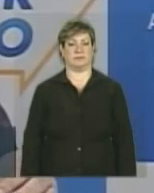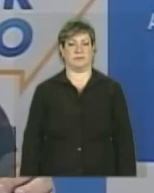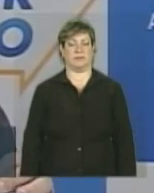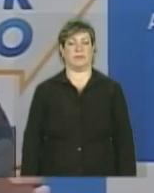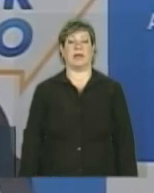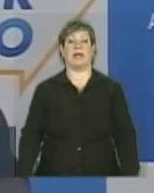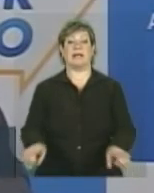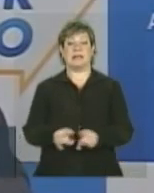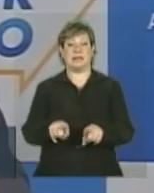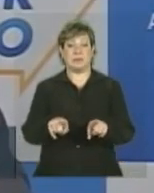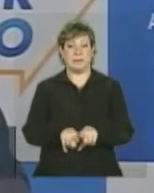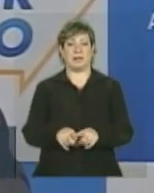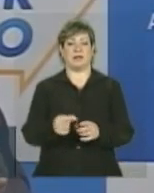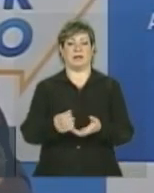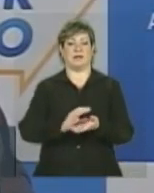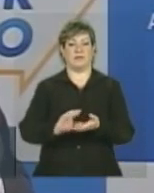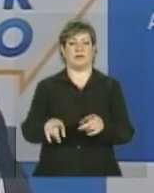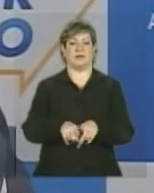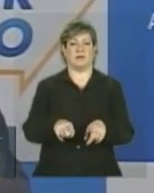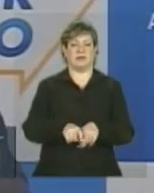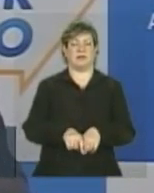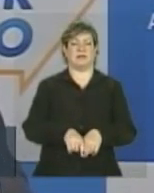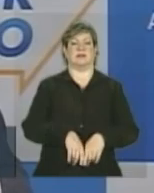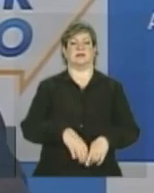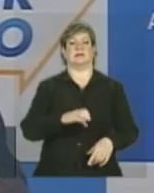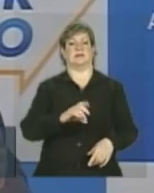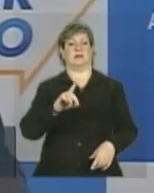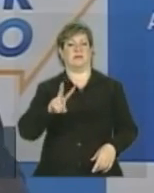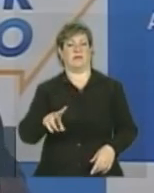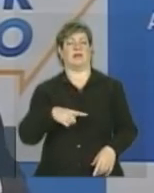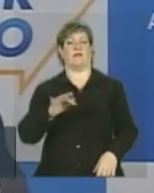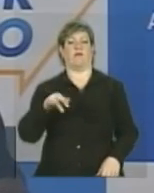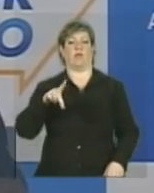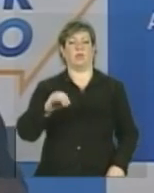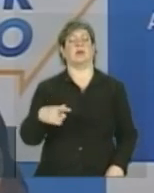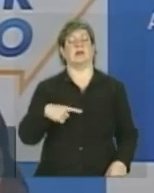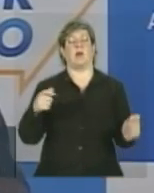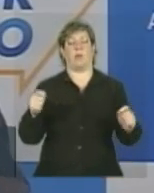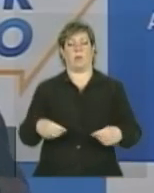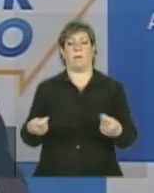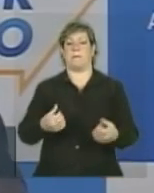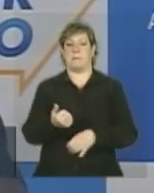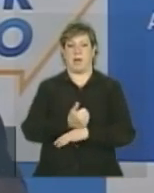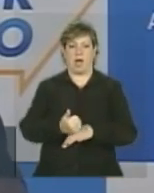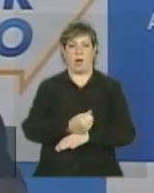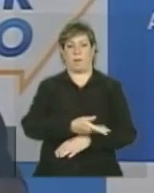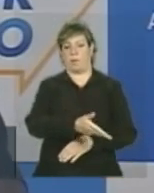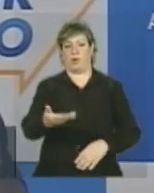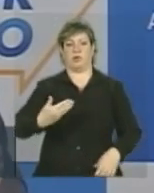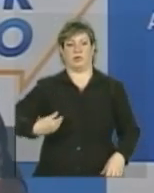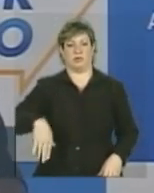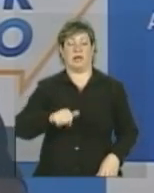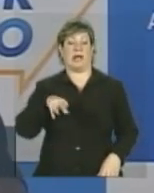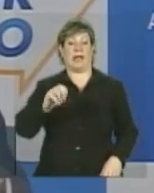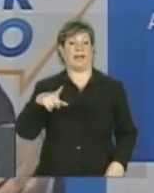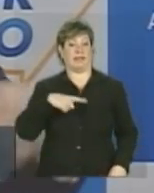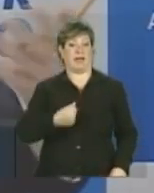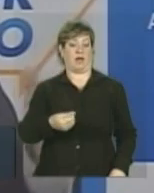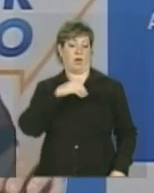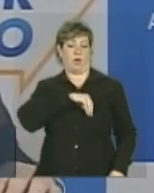Também nos investimentos, na LCI, CDB e fundos, nós estamos dando condições melhores para os nossos, quem tem conta